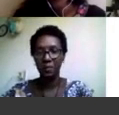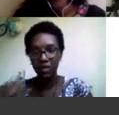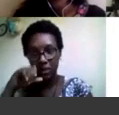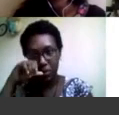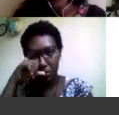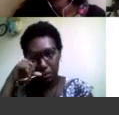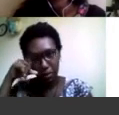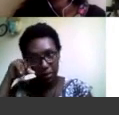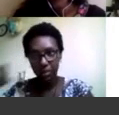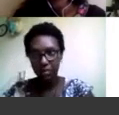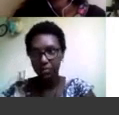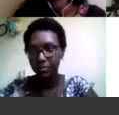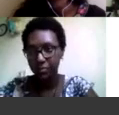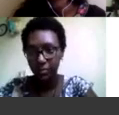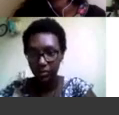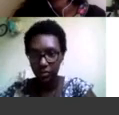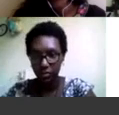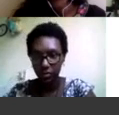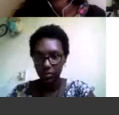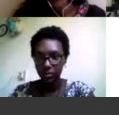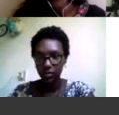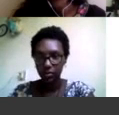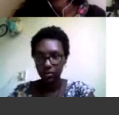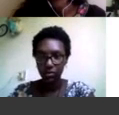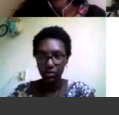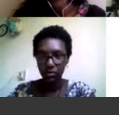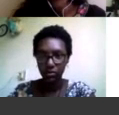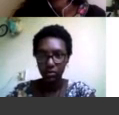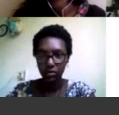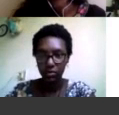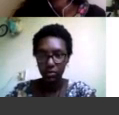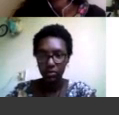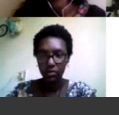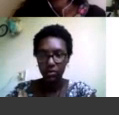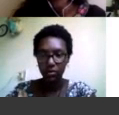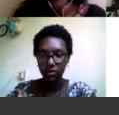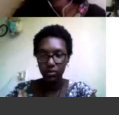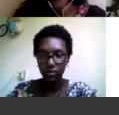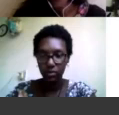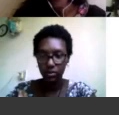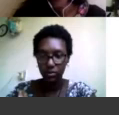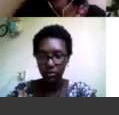Se pudessem passar o slide, por favor.